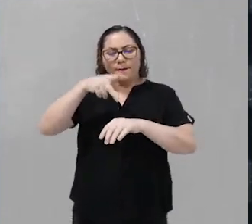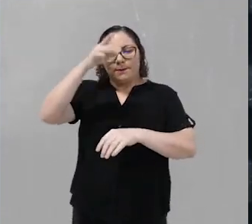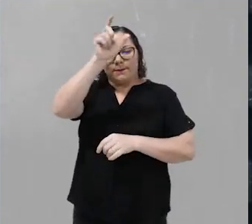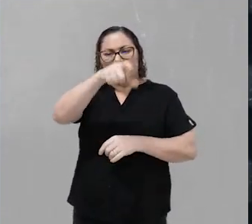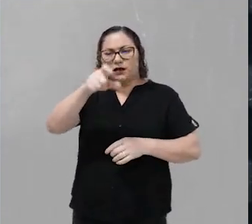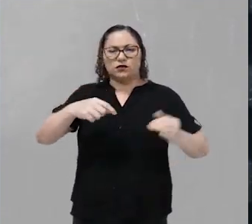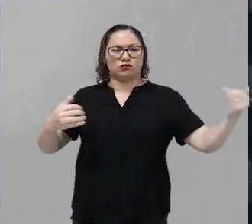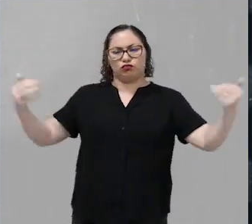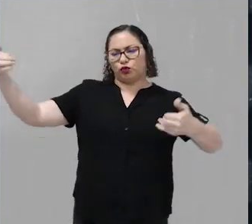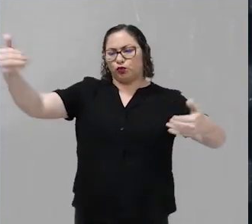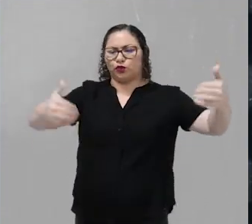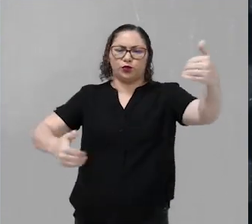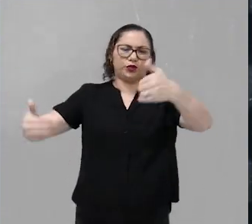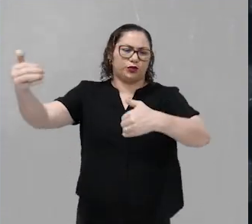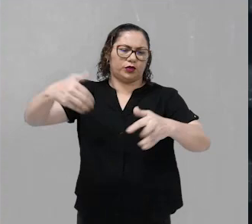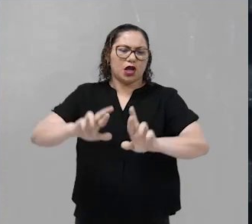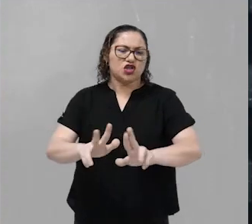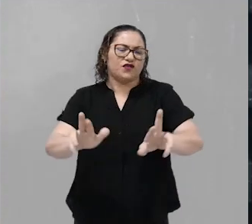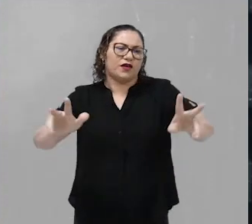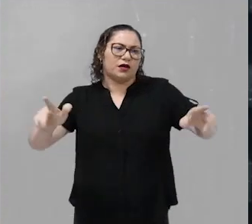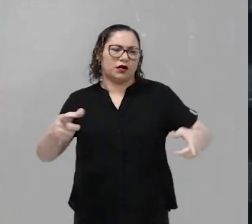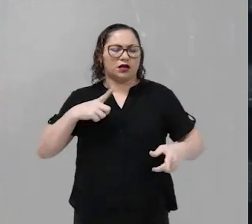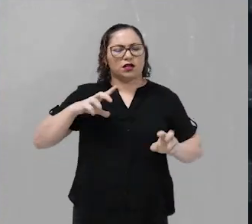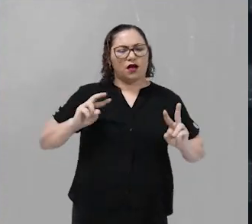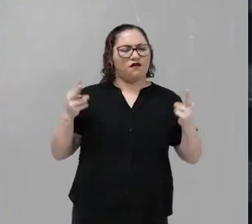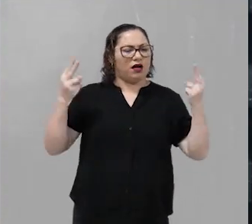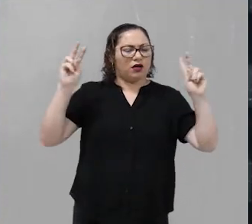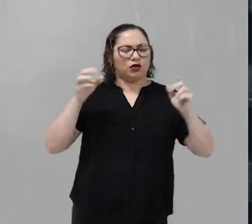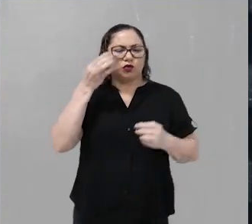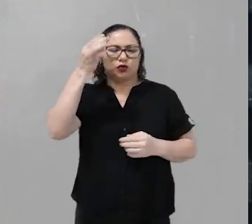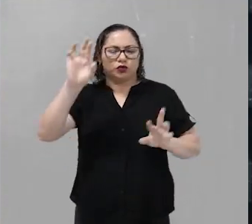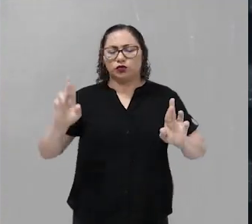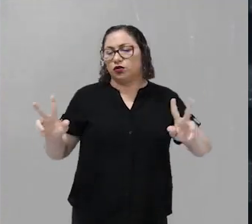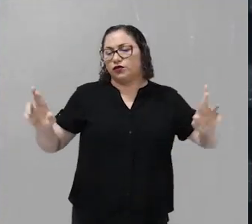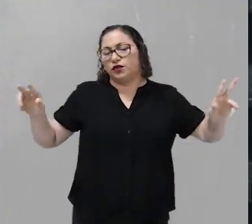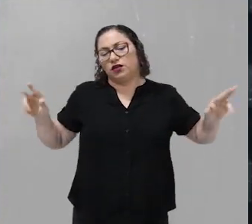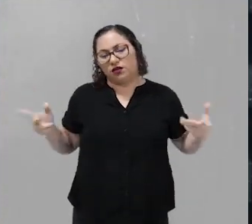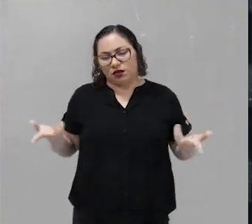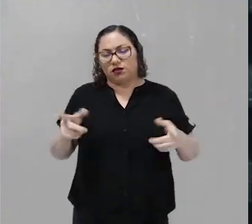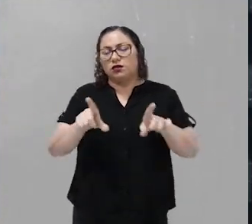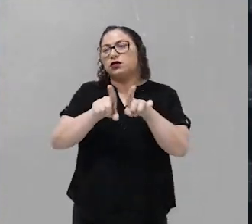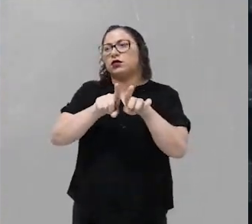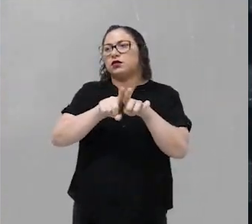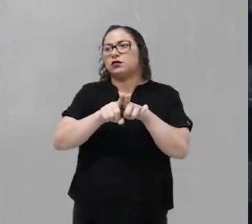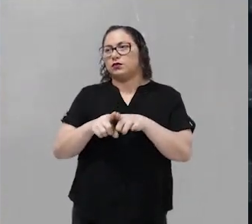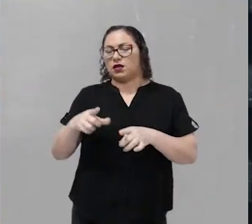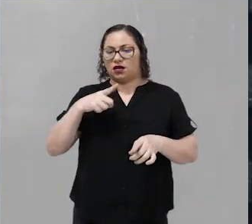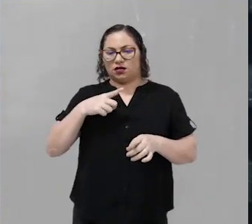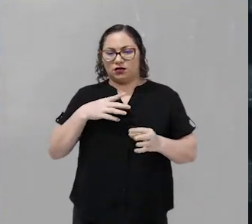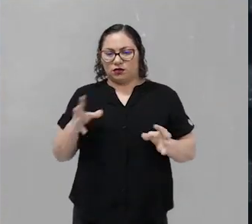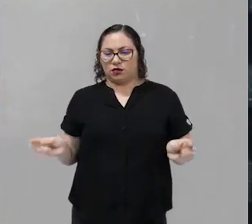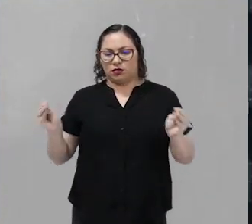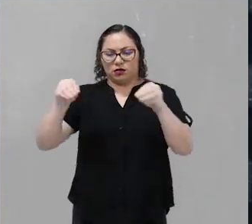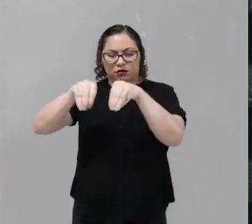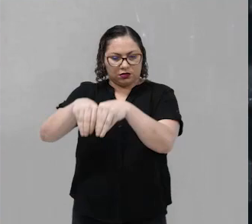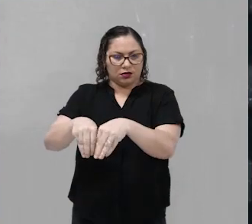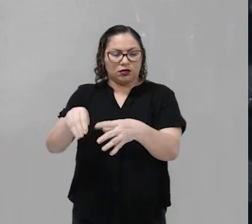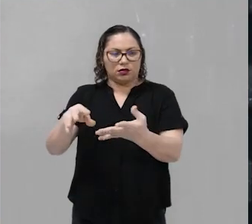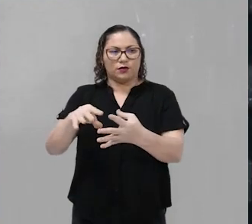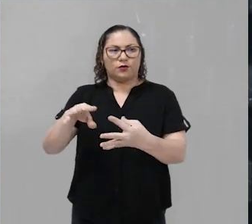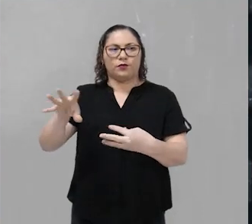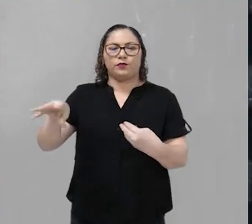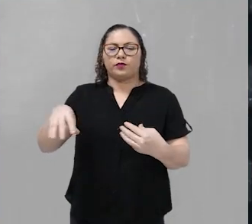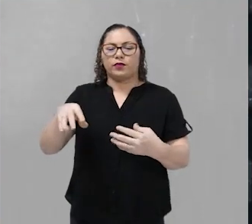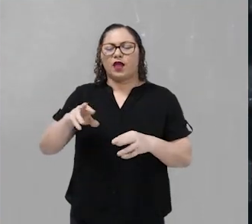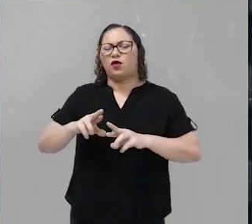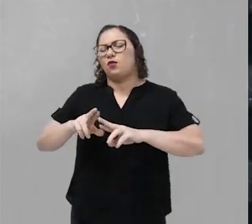locais diferentes, que têm valores diferentes, culturas diferentes, etc. E ao mesmo tempo que essa pessoa está inserida nesse ambiente com milhões de